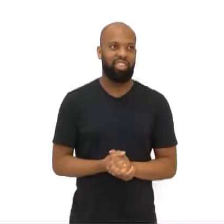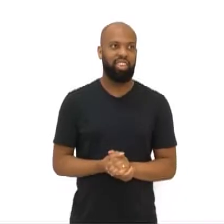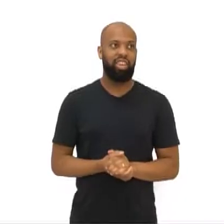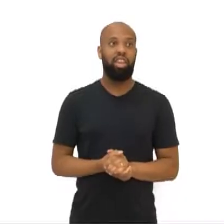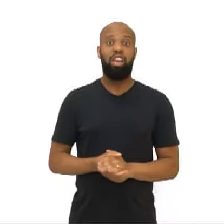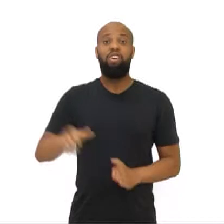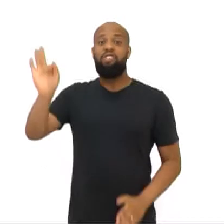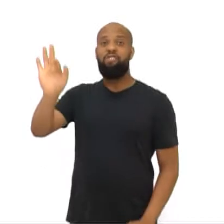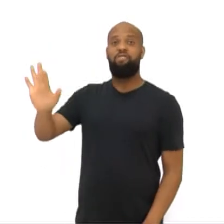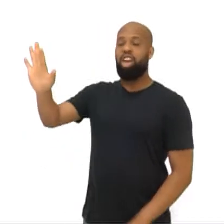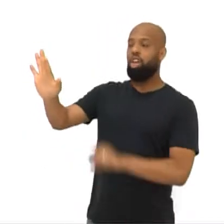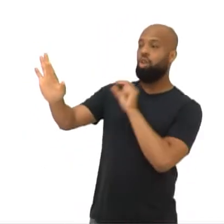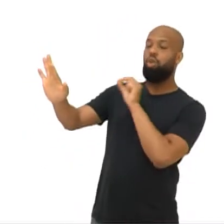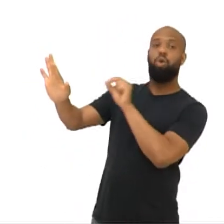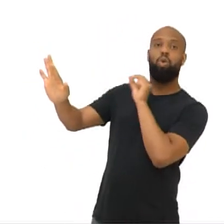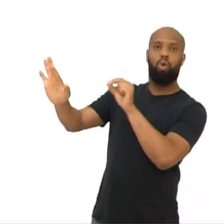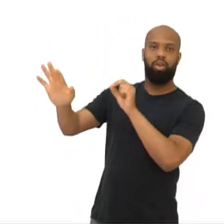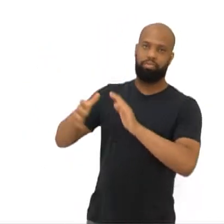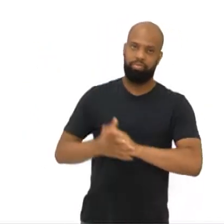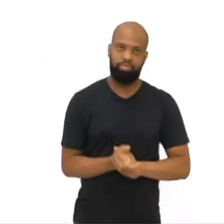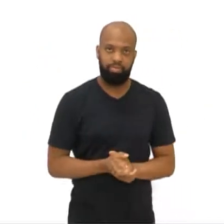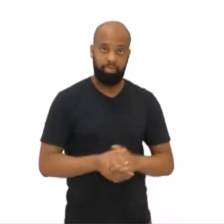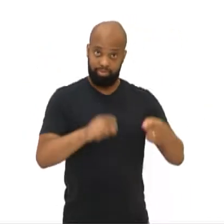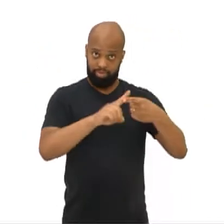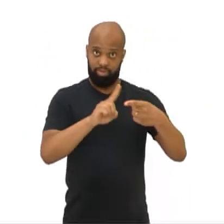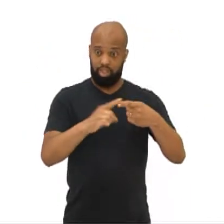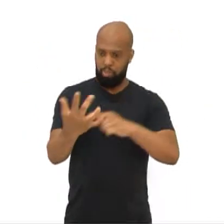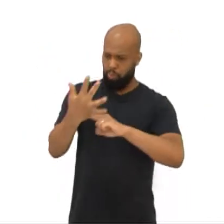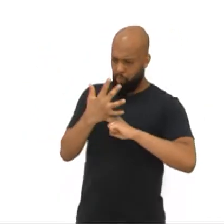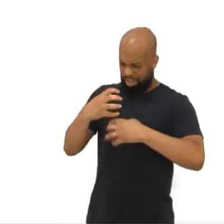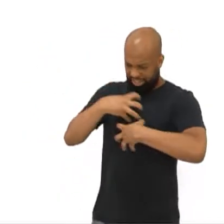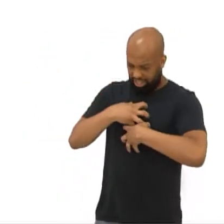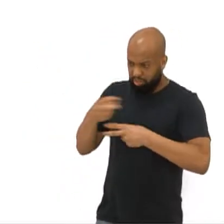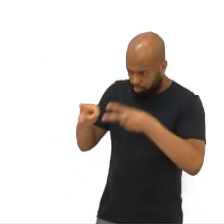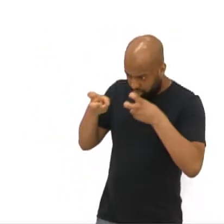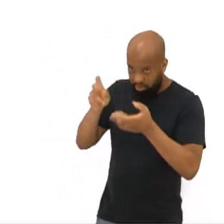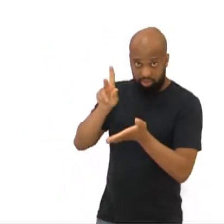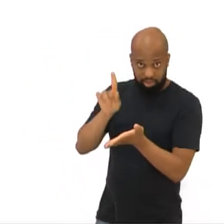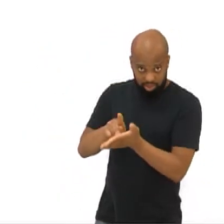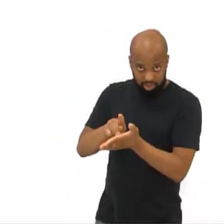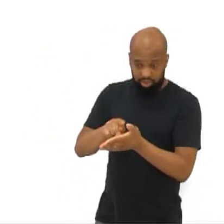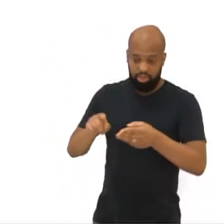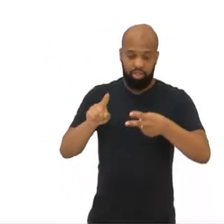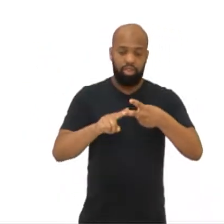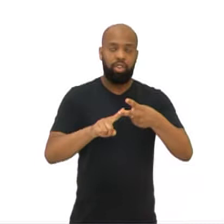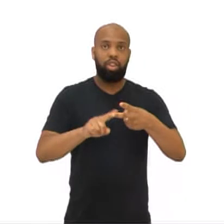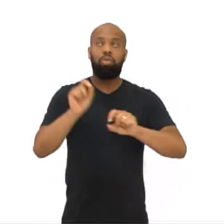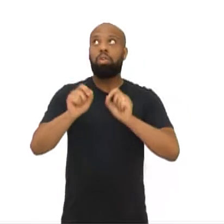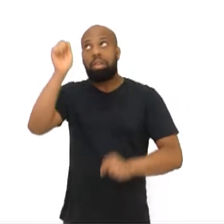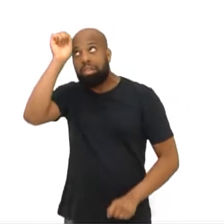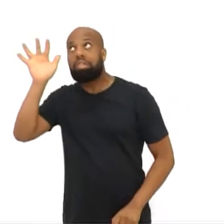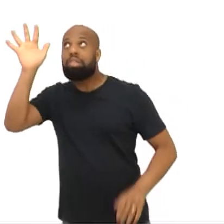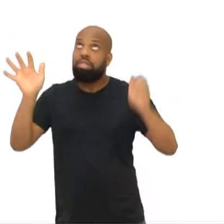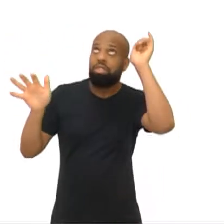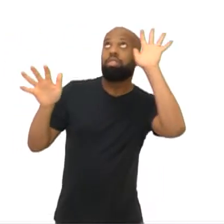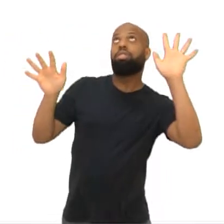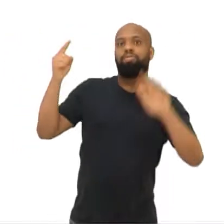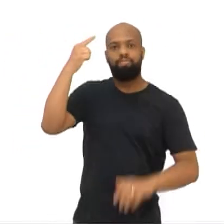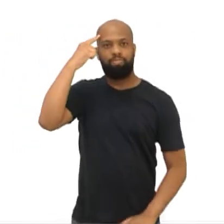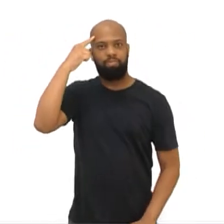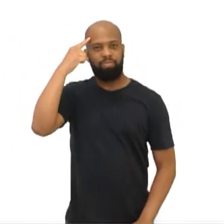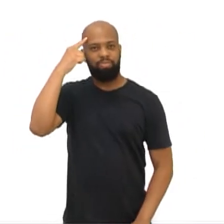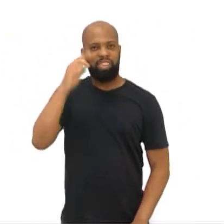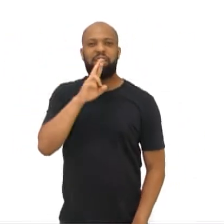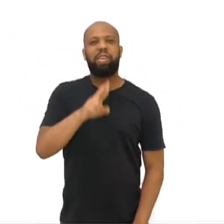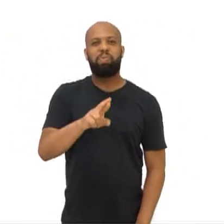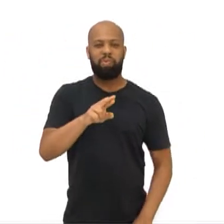fenômeno consiste, letra A, naquilo que se apresenta aos sentidos, ou letra B, naquilo que é imaginativamente pensado? Responde